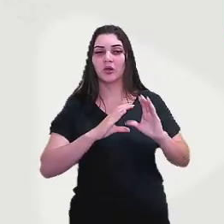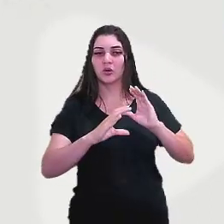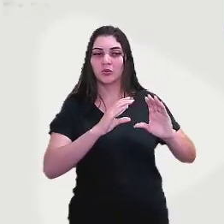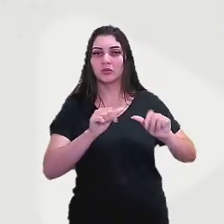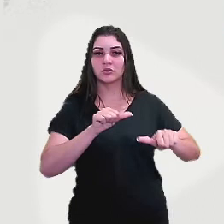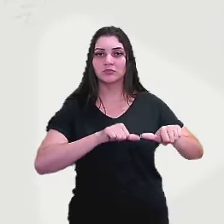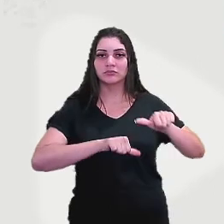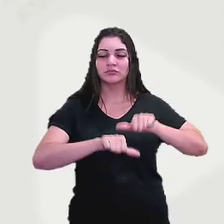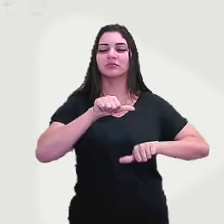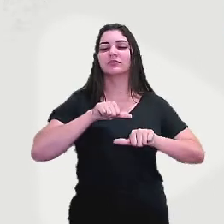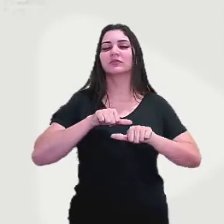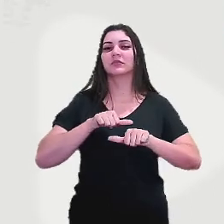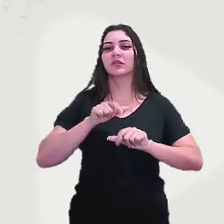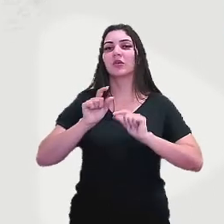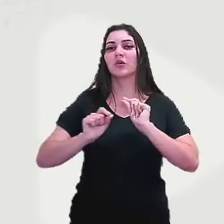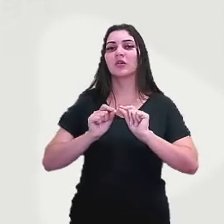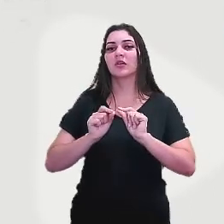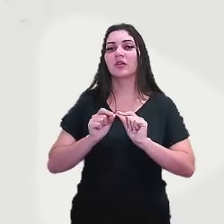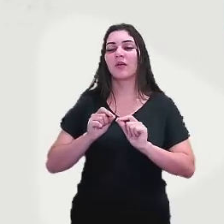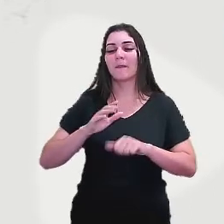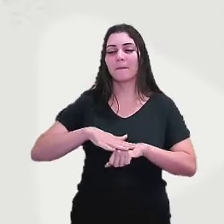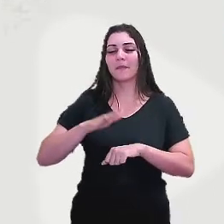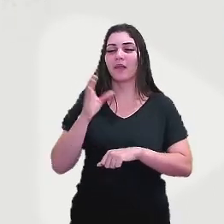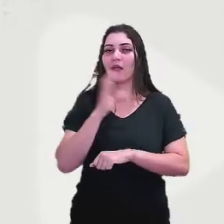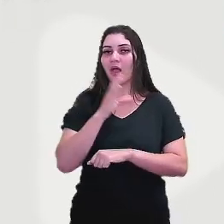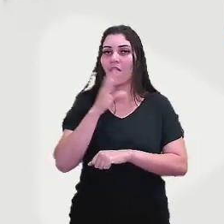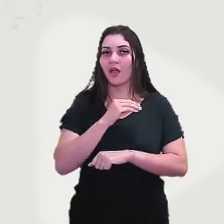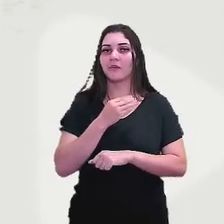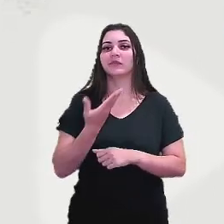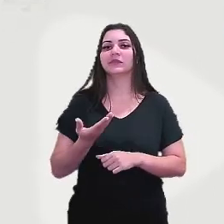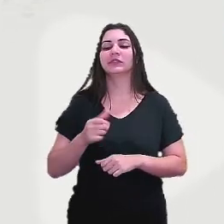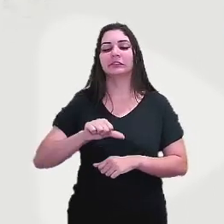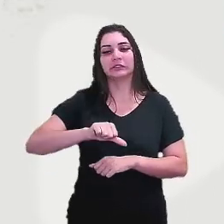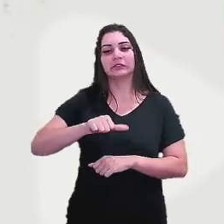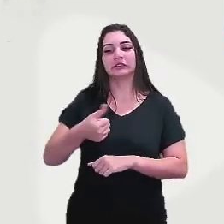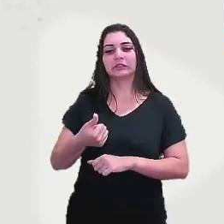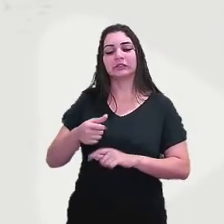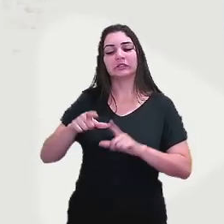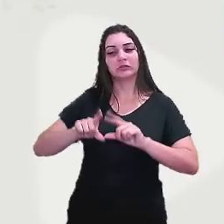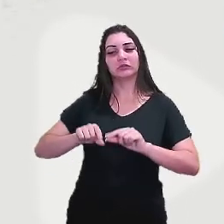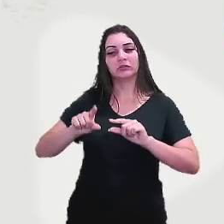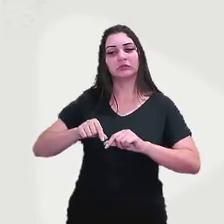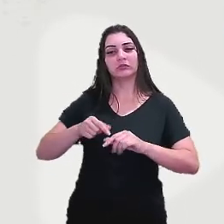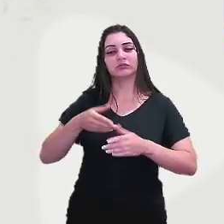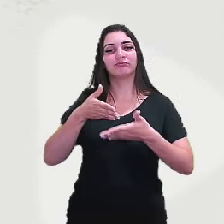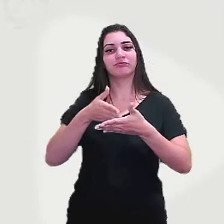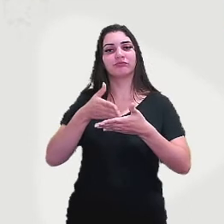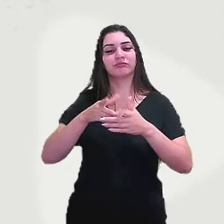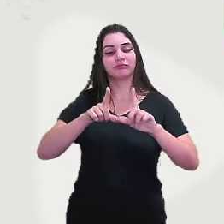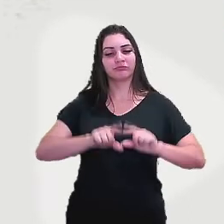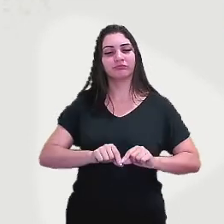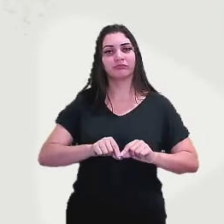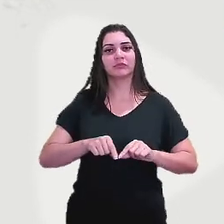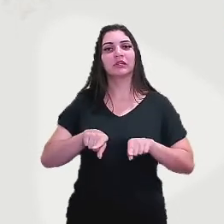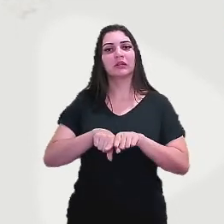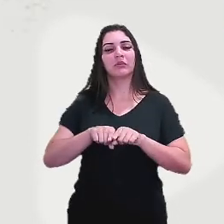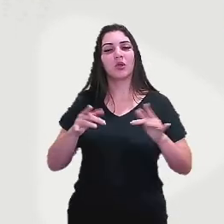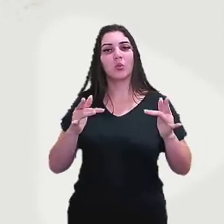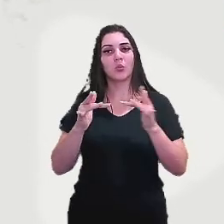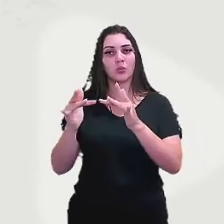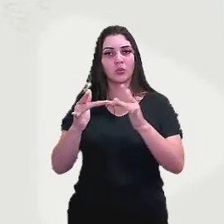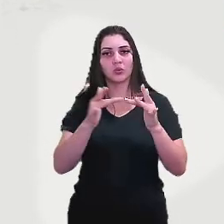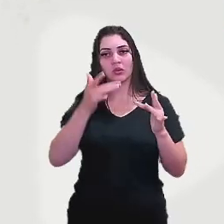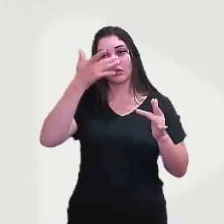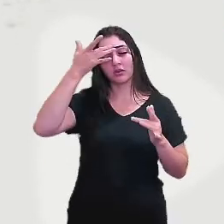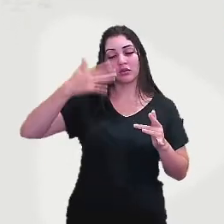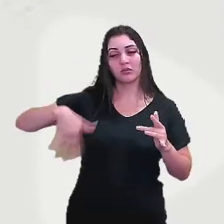transformou, tornou-se muito mais rápida e eficiente, reduzindo as fronteiras e possibilitando o contato instantâneo das pessoas